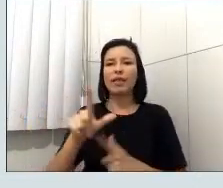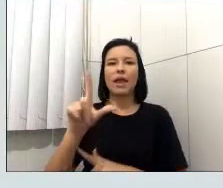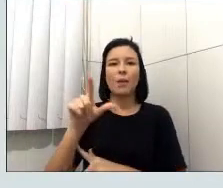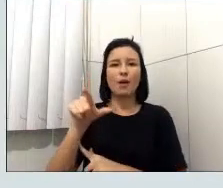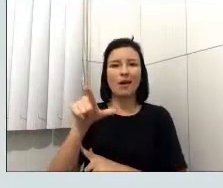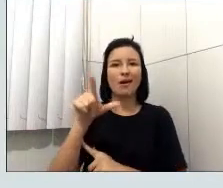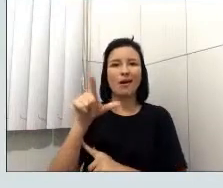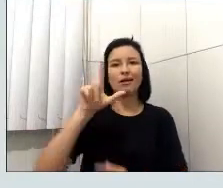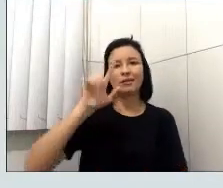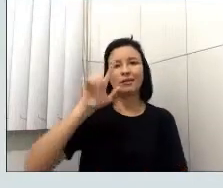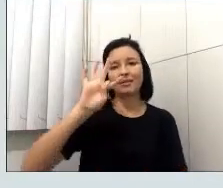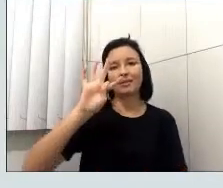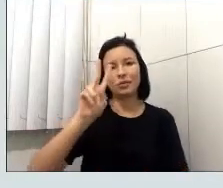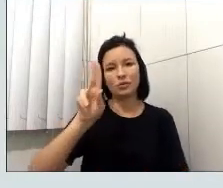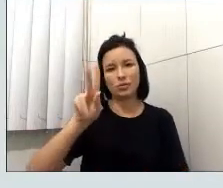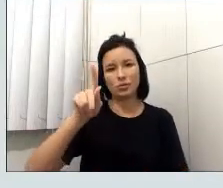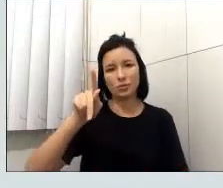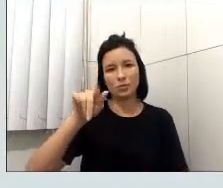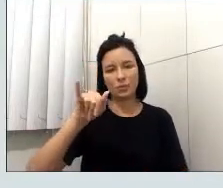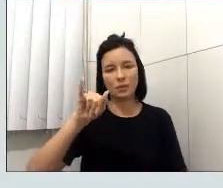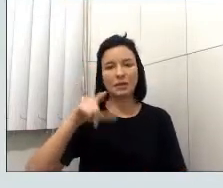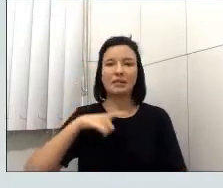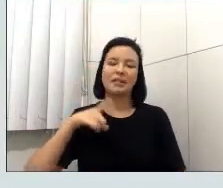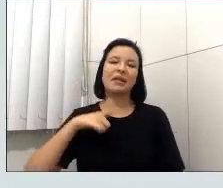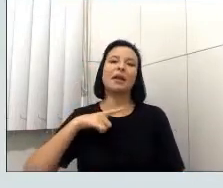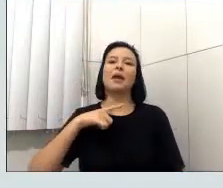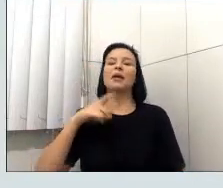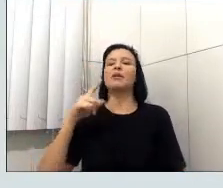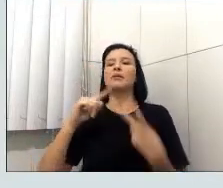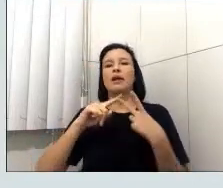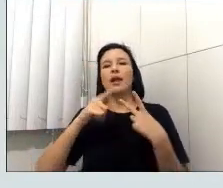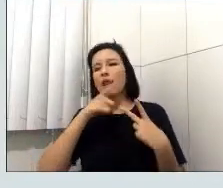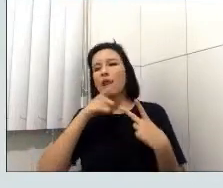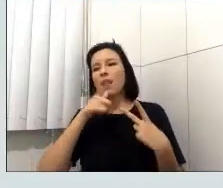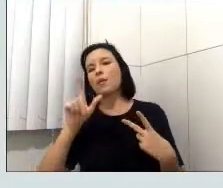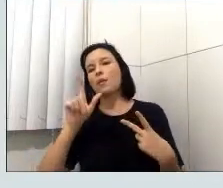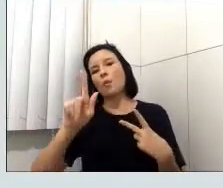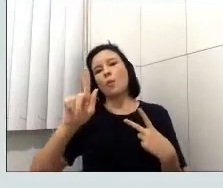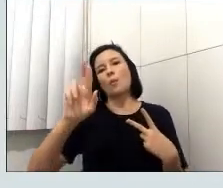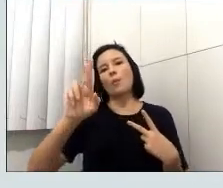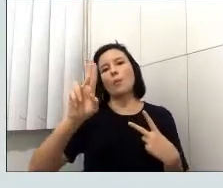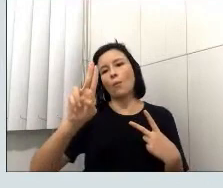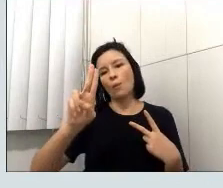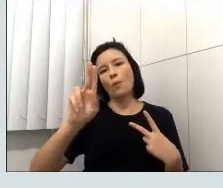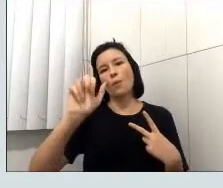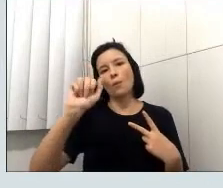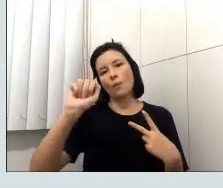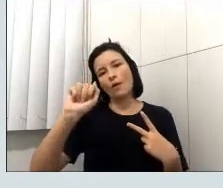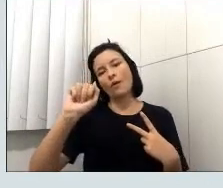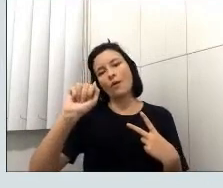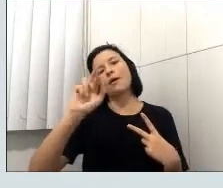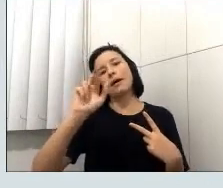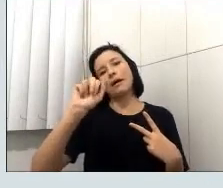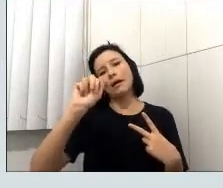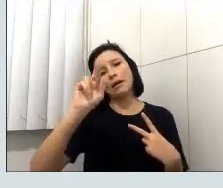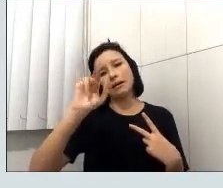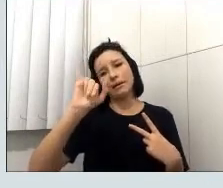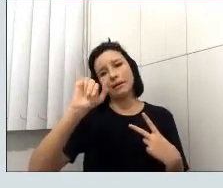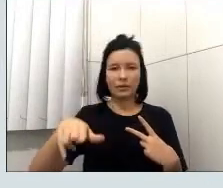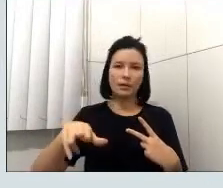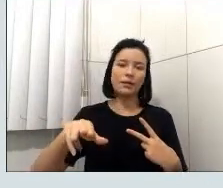eles tinham, por exemplo, os povos do Tamoio, Guarani, Tupiniquim, Tabajara, e se espalharam por